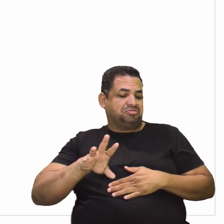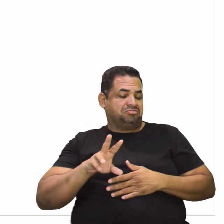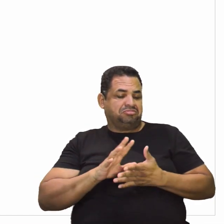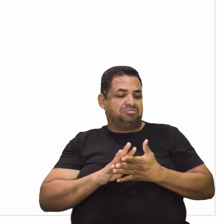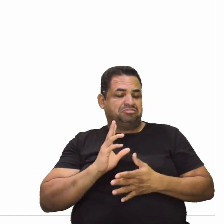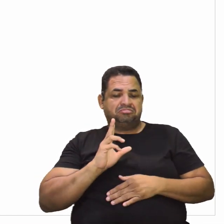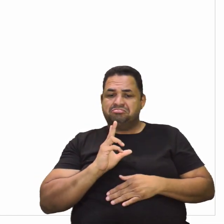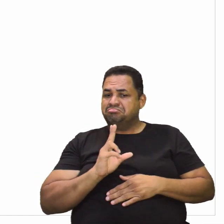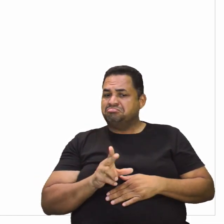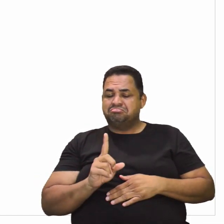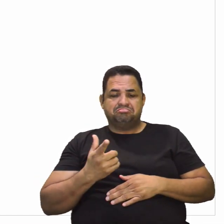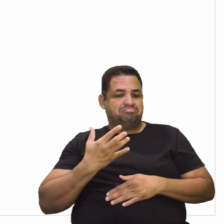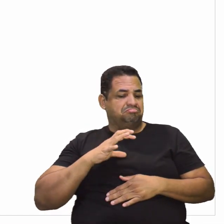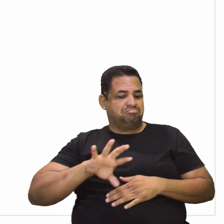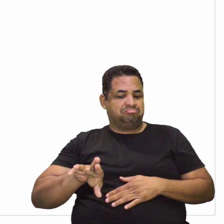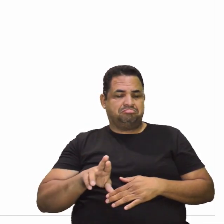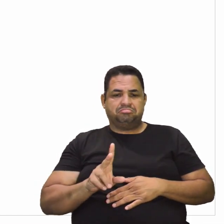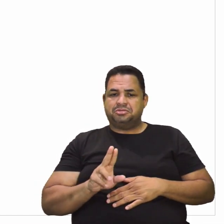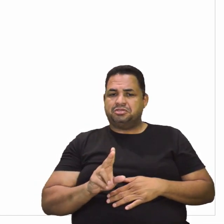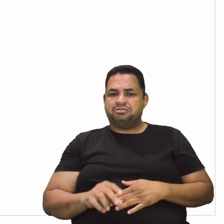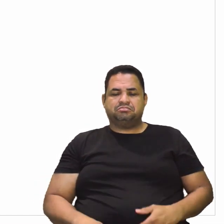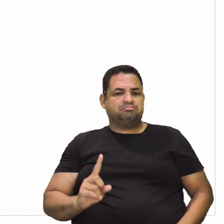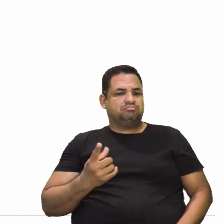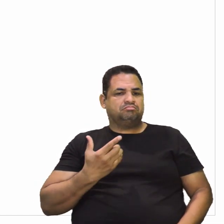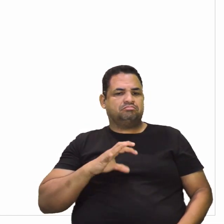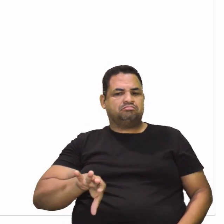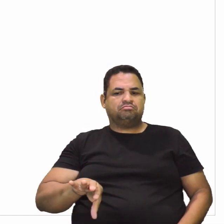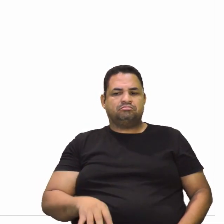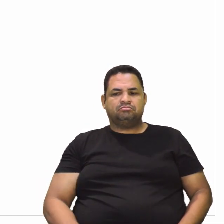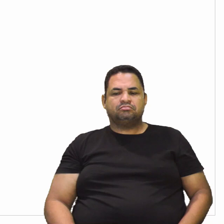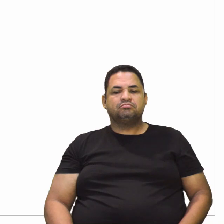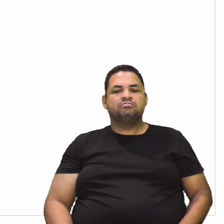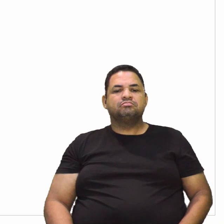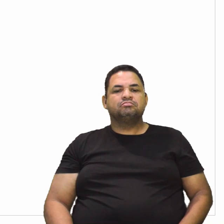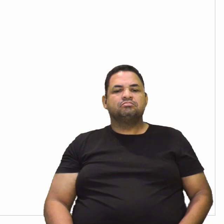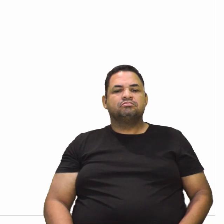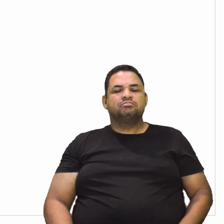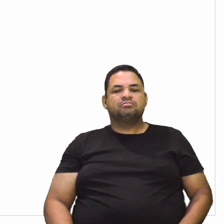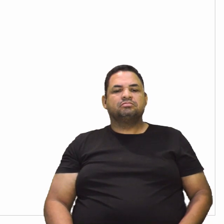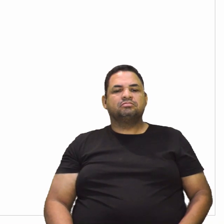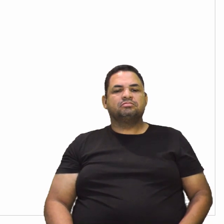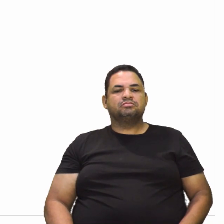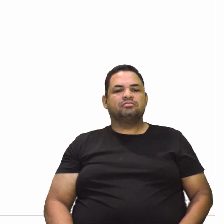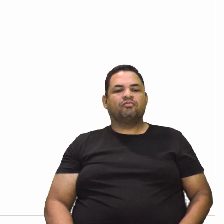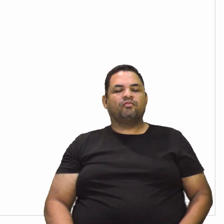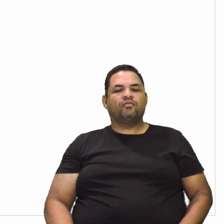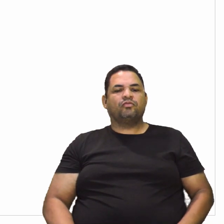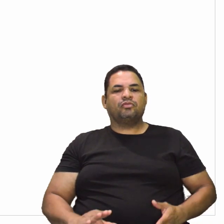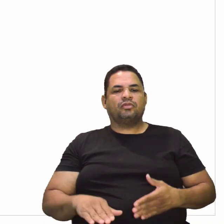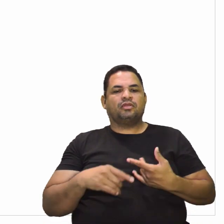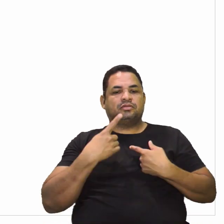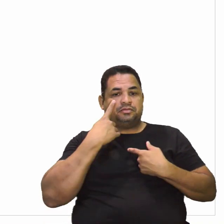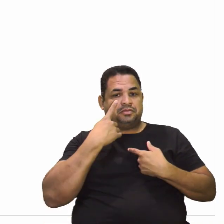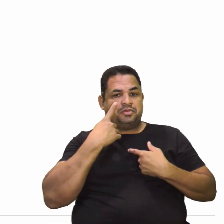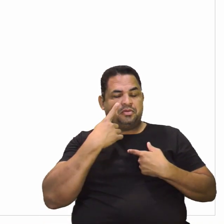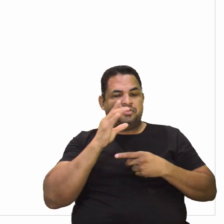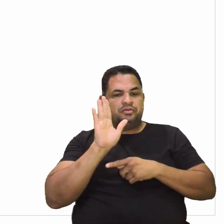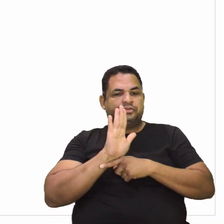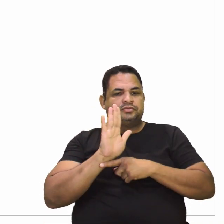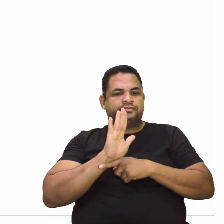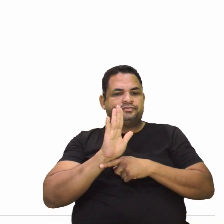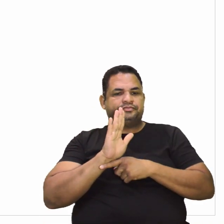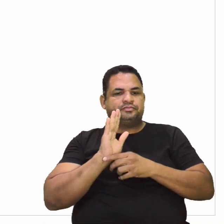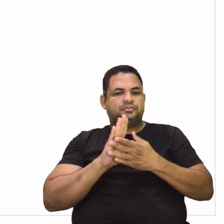Eles não queriam ser iguais. Olha aí, quando você assiste um filme, O